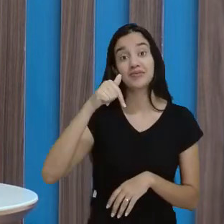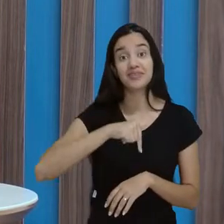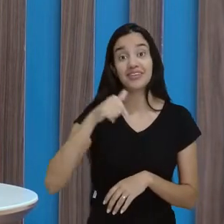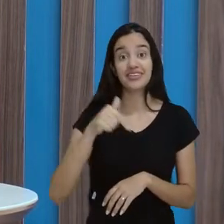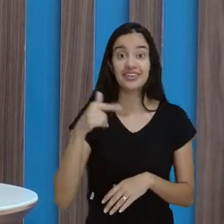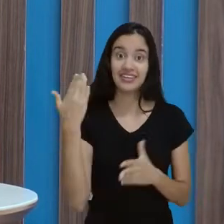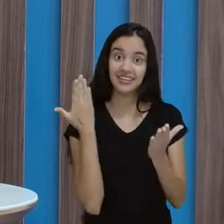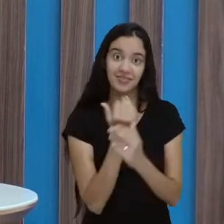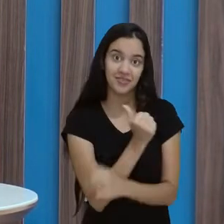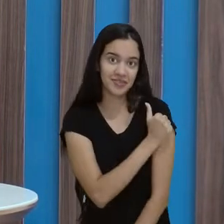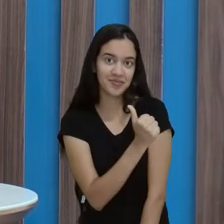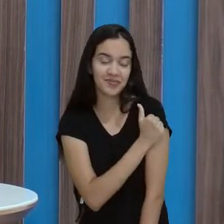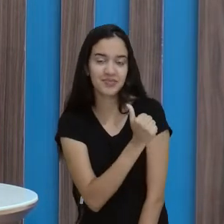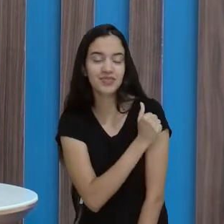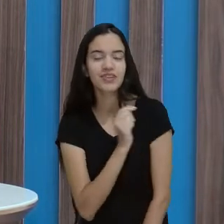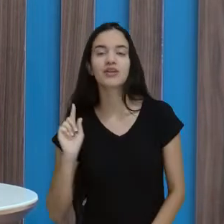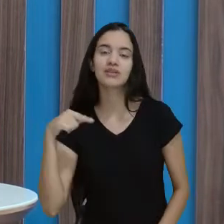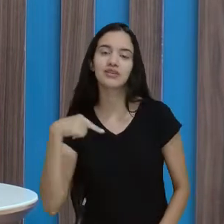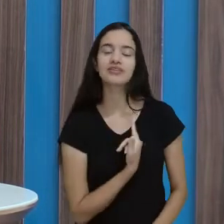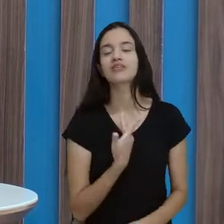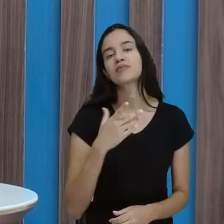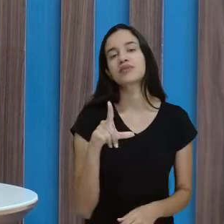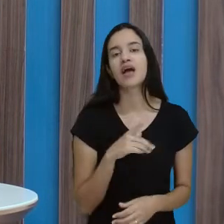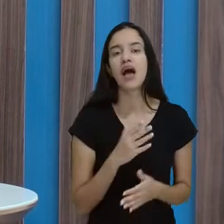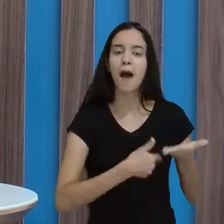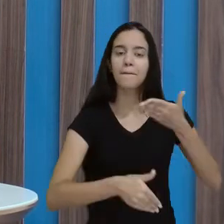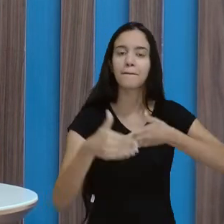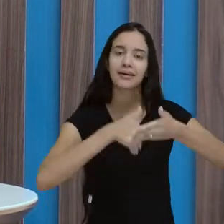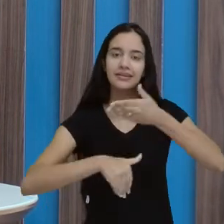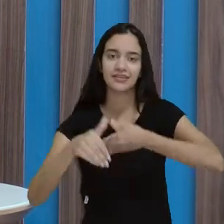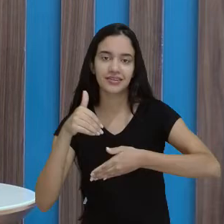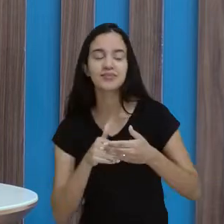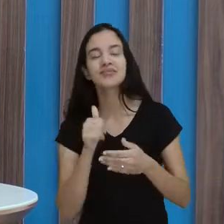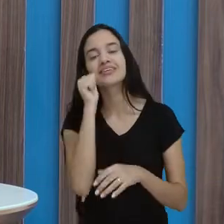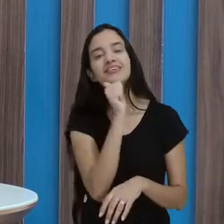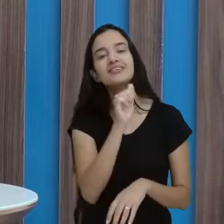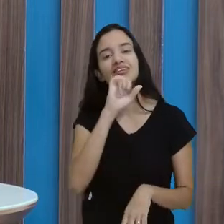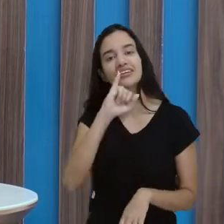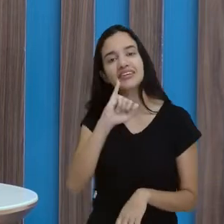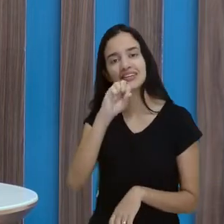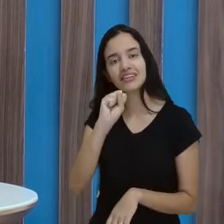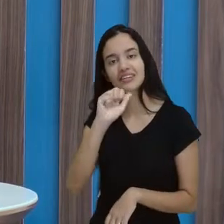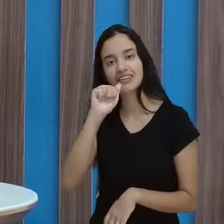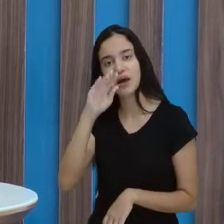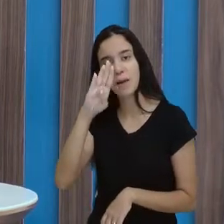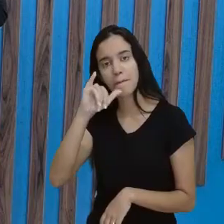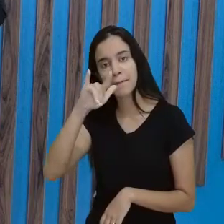viu, estudantes? E já temos a participação de Isabela. Um cheiro, Isabela.